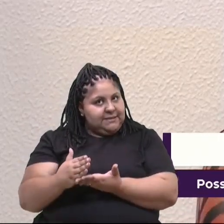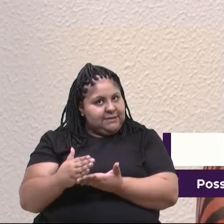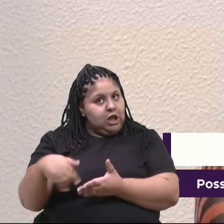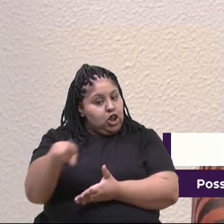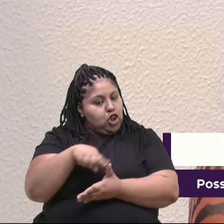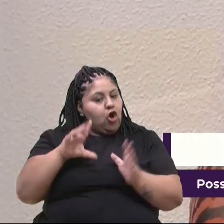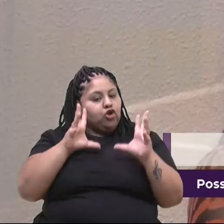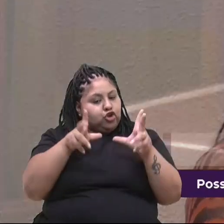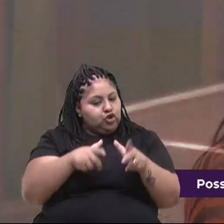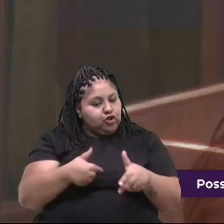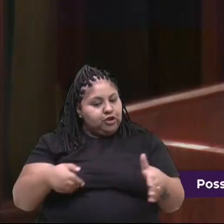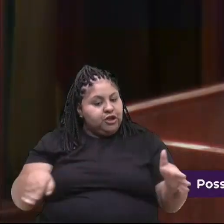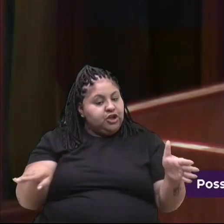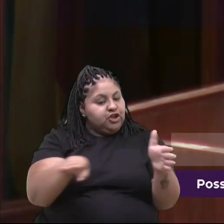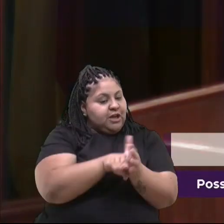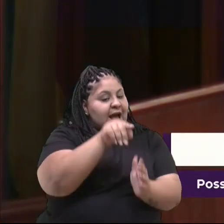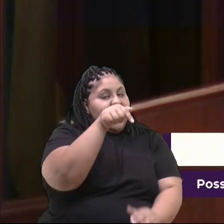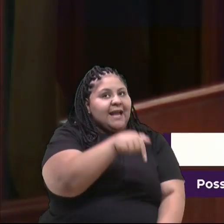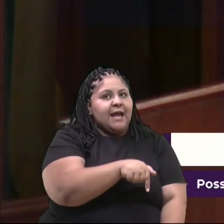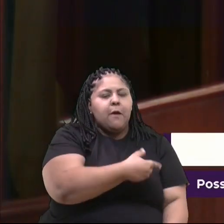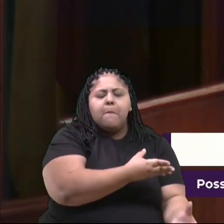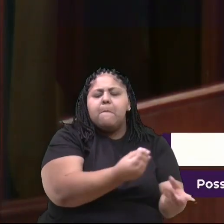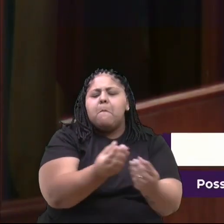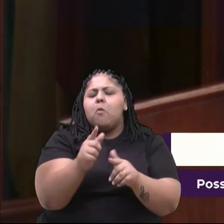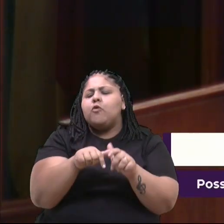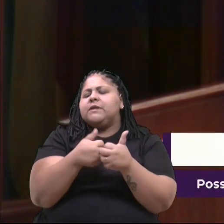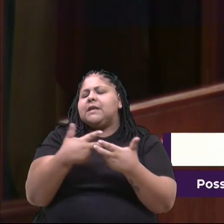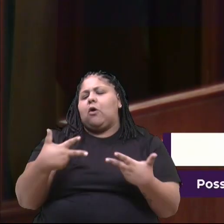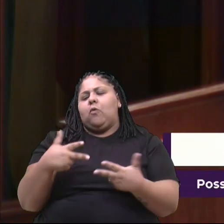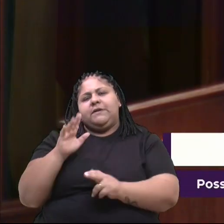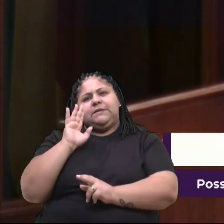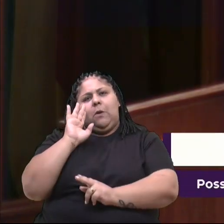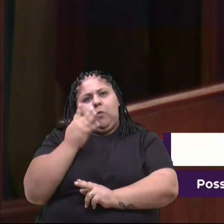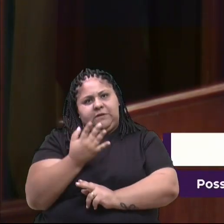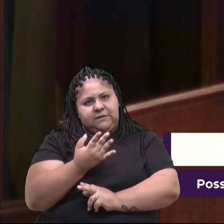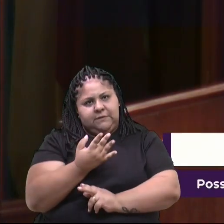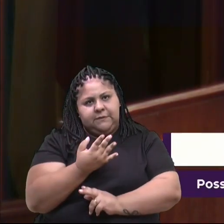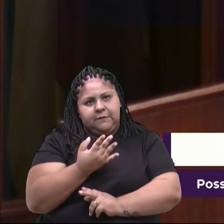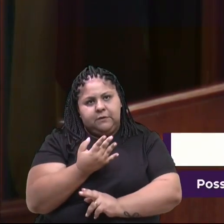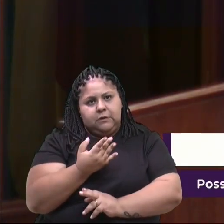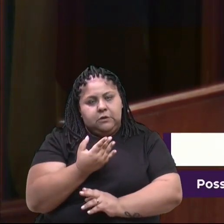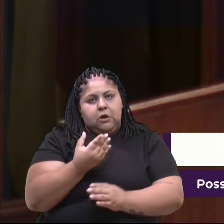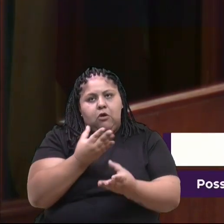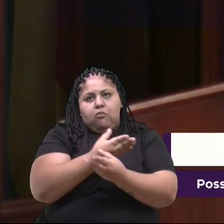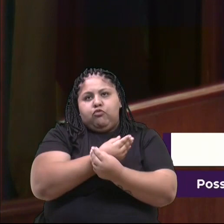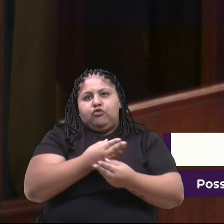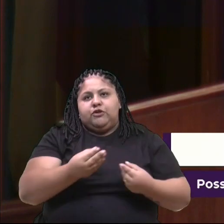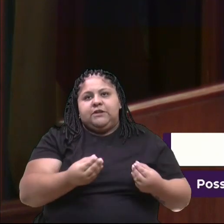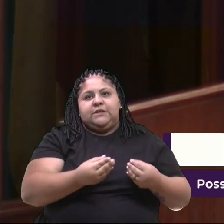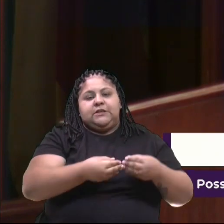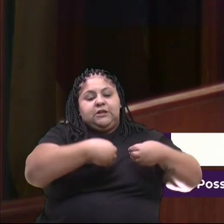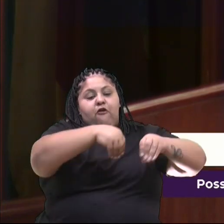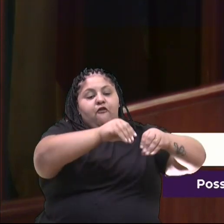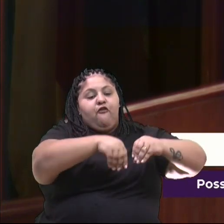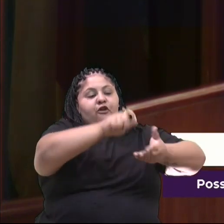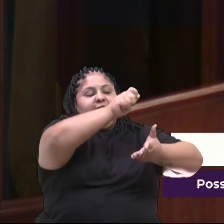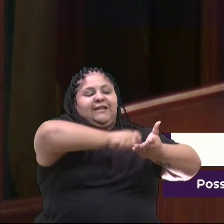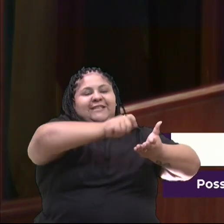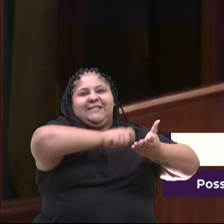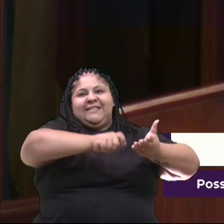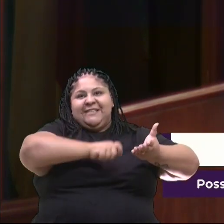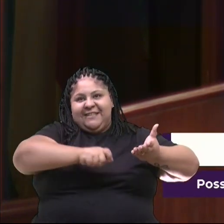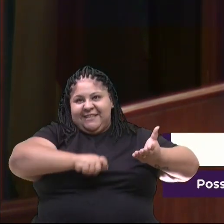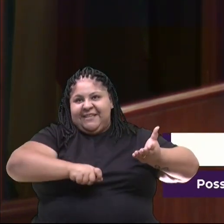nós todos chegarmos até aqui, muita coisa já aconteceu. Muitas folhas já foram escritas,